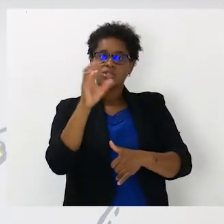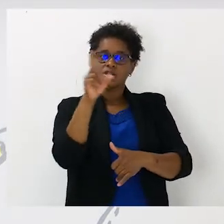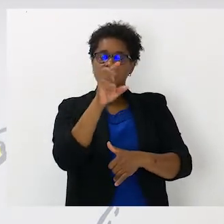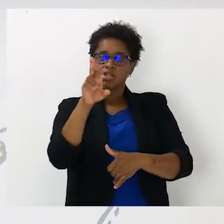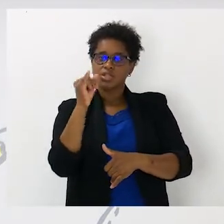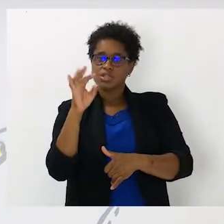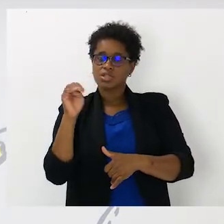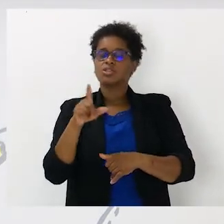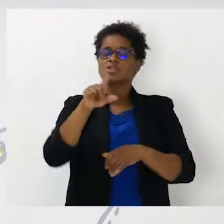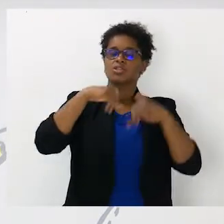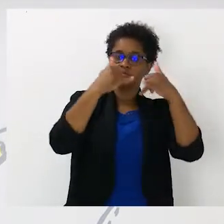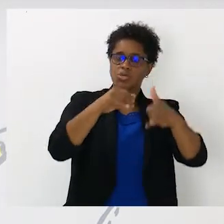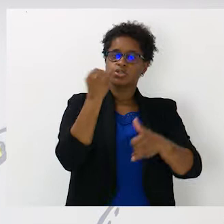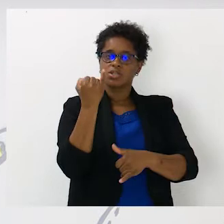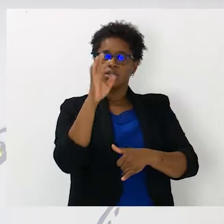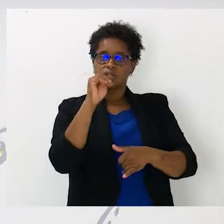Ísis,